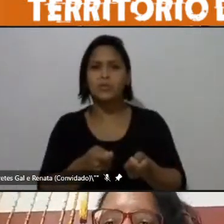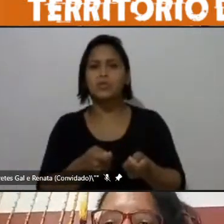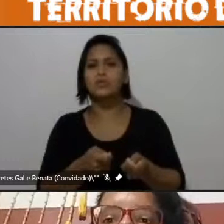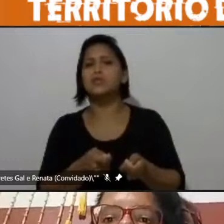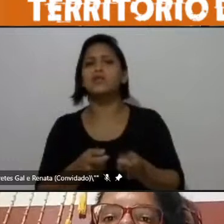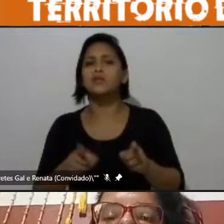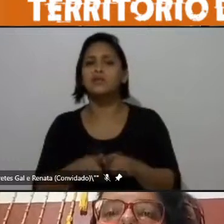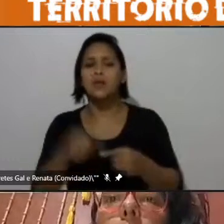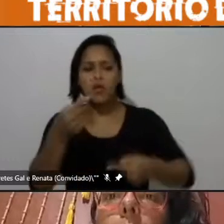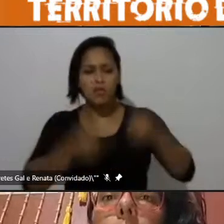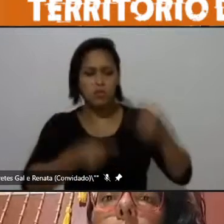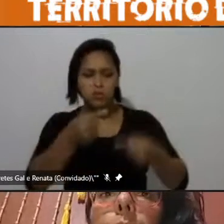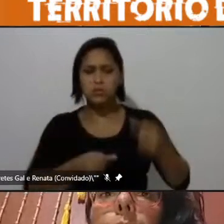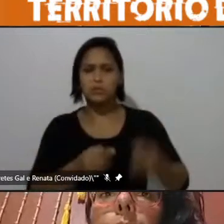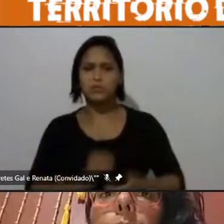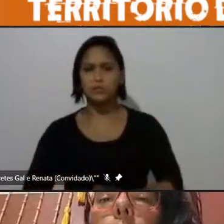né?